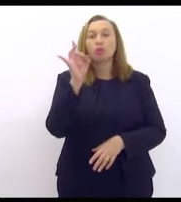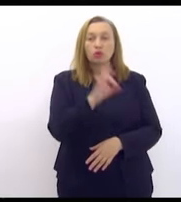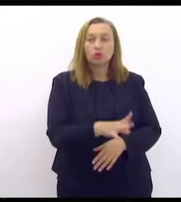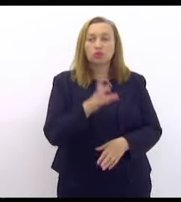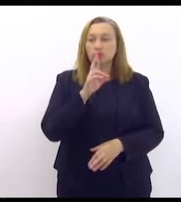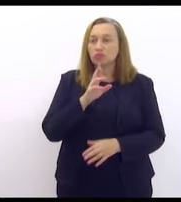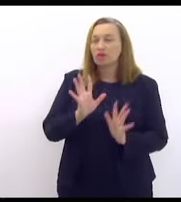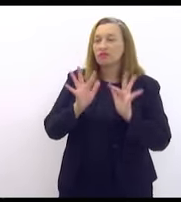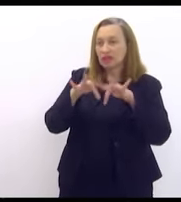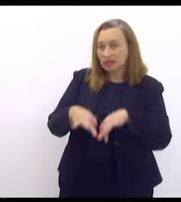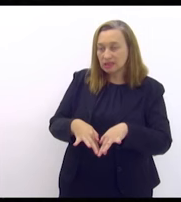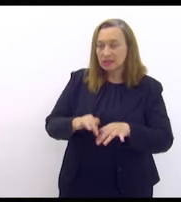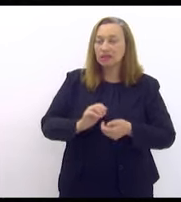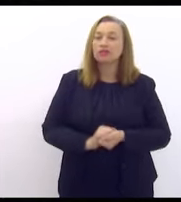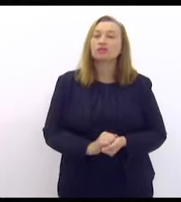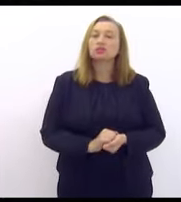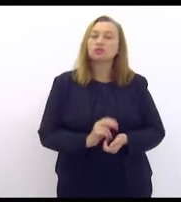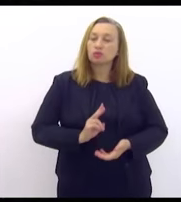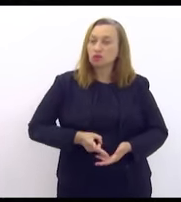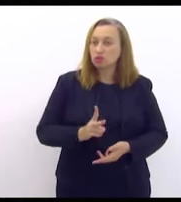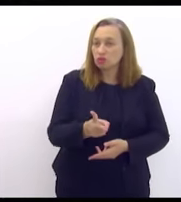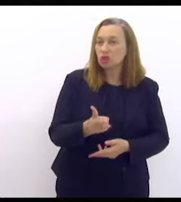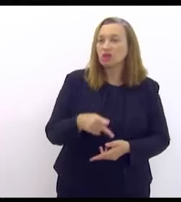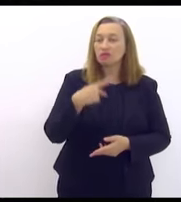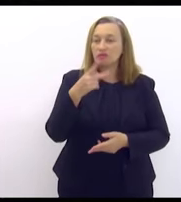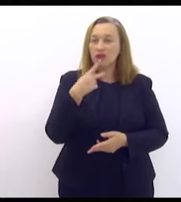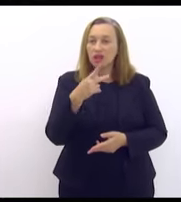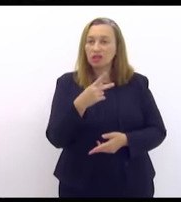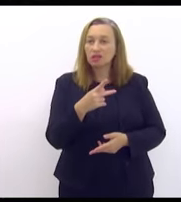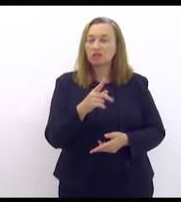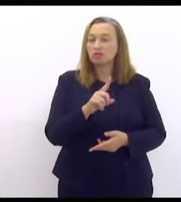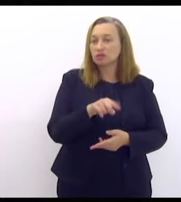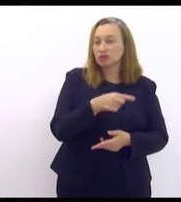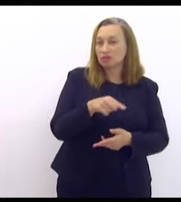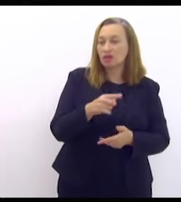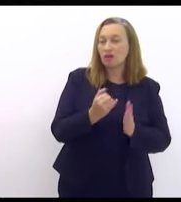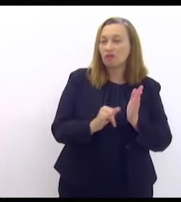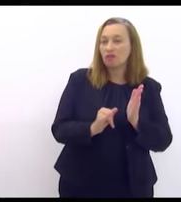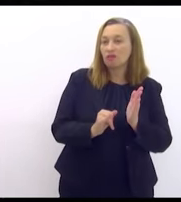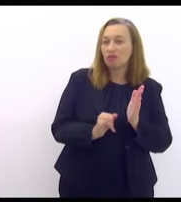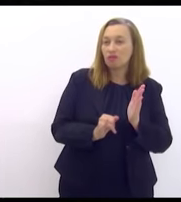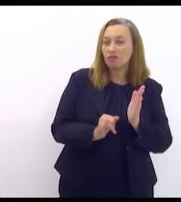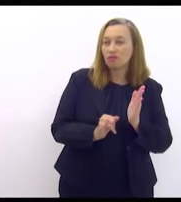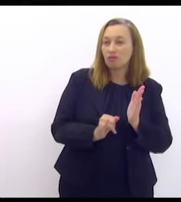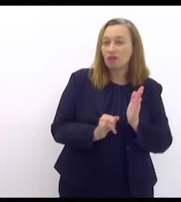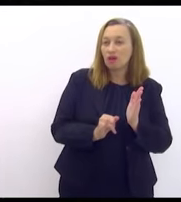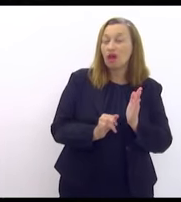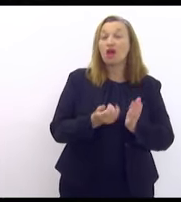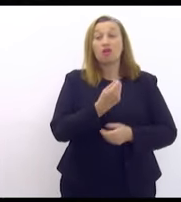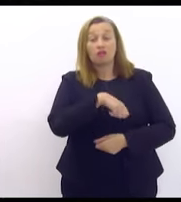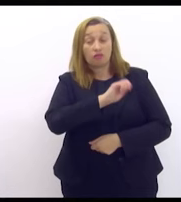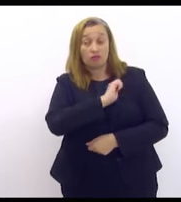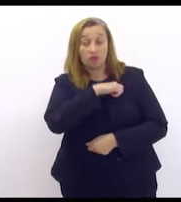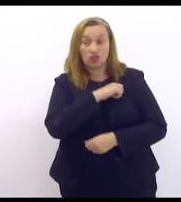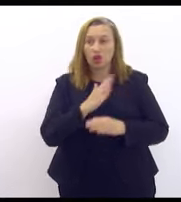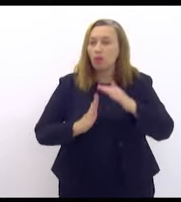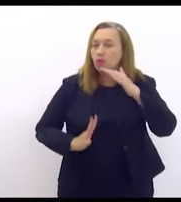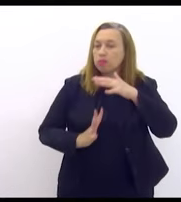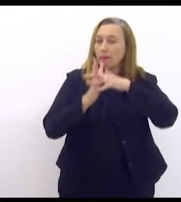encerrar, ainda falando na renúncia fiscal, que hoje ultrapassa os 20 bilhões,